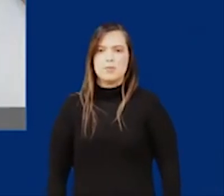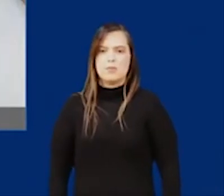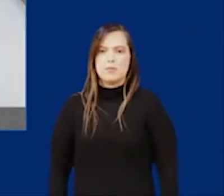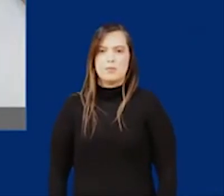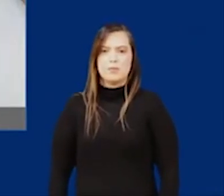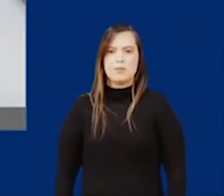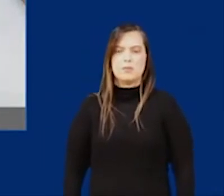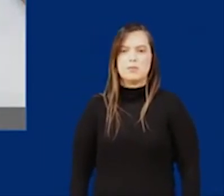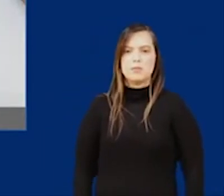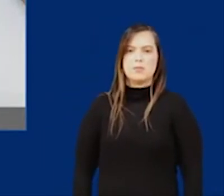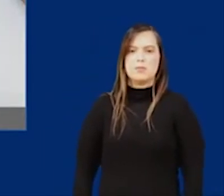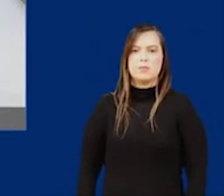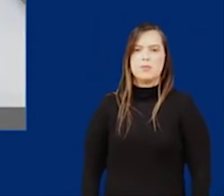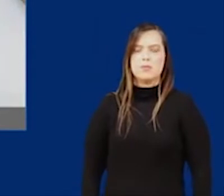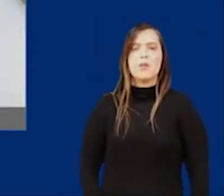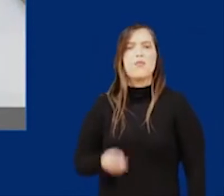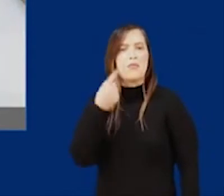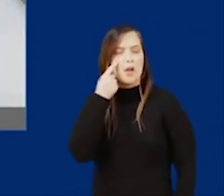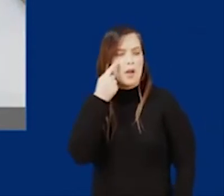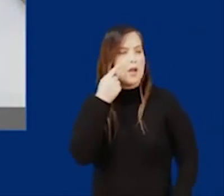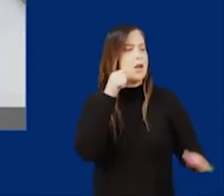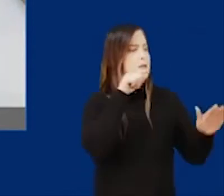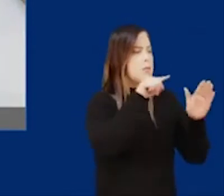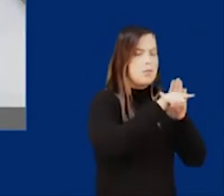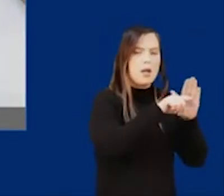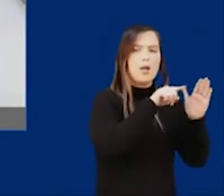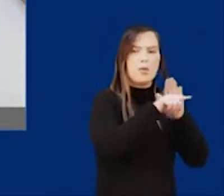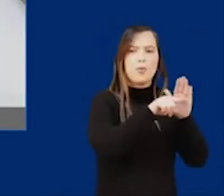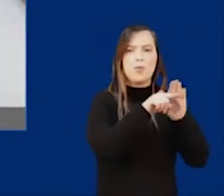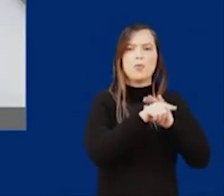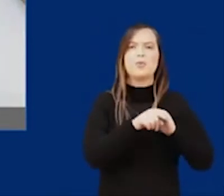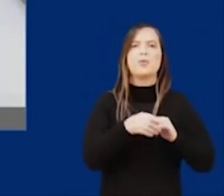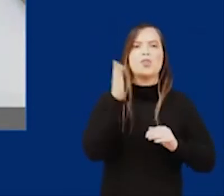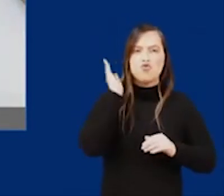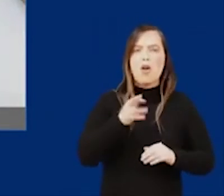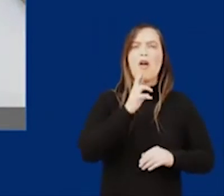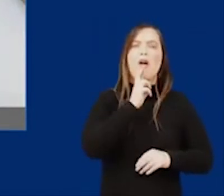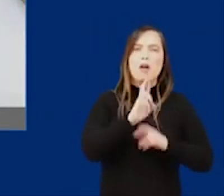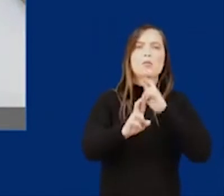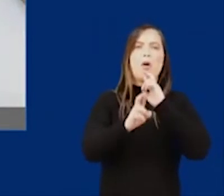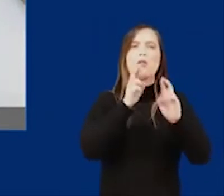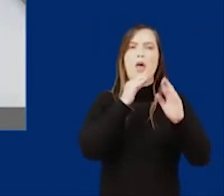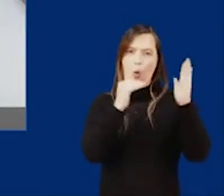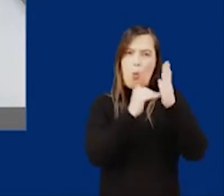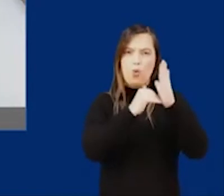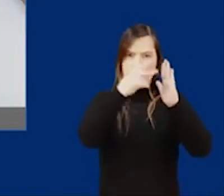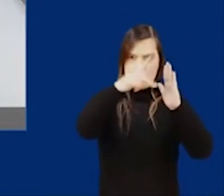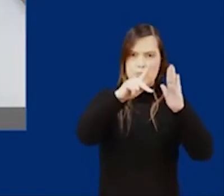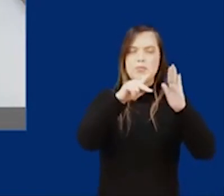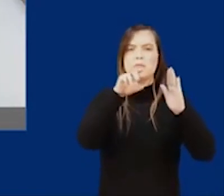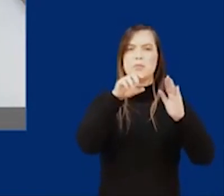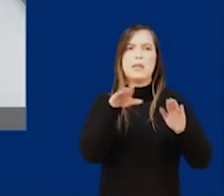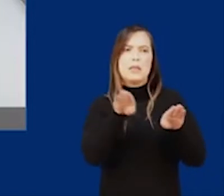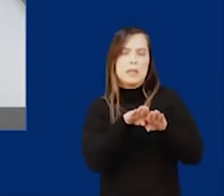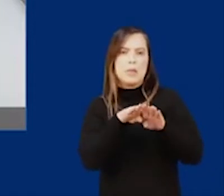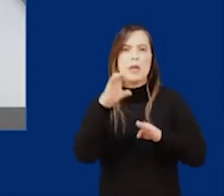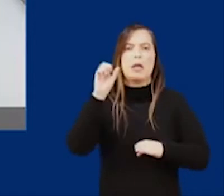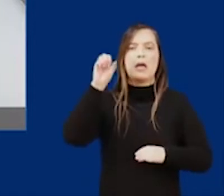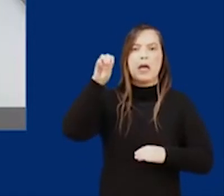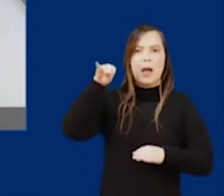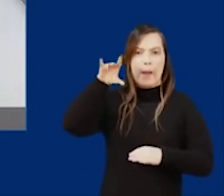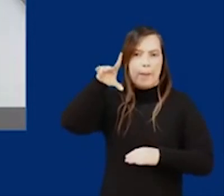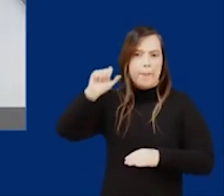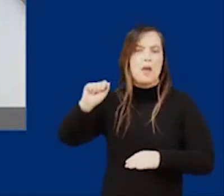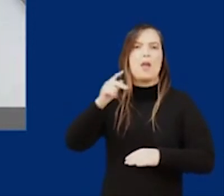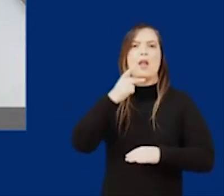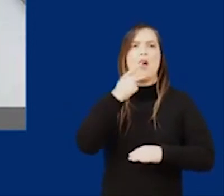Eu estou vendo aqui as perguntas, algumas a gente já foi até respondida durante essa última fala de vocês, para a Camila, que fez a pergunta aqui no chat, acho que